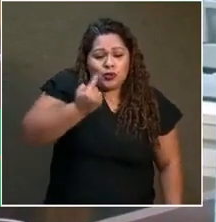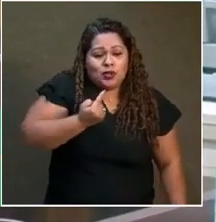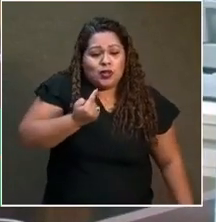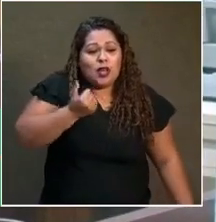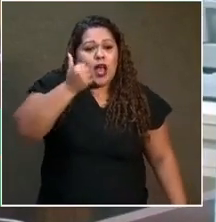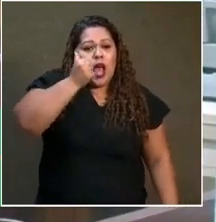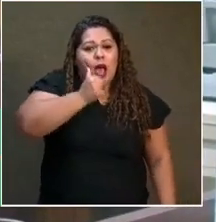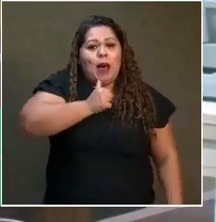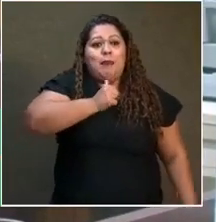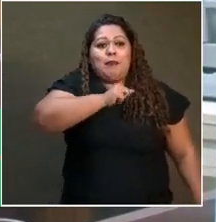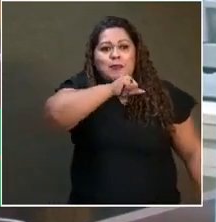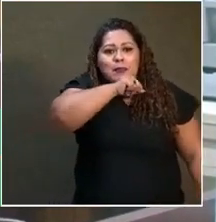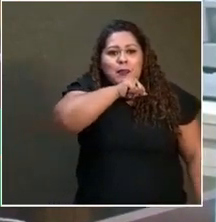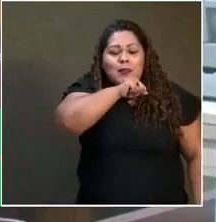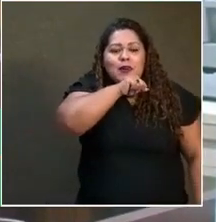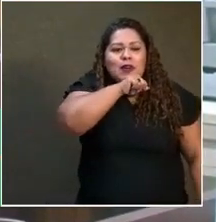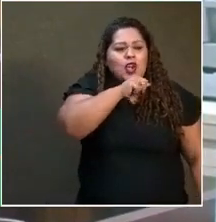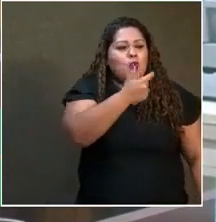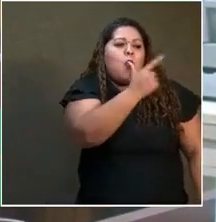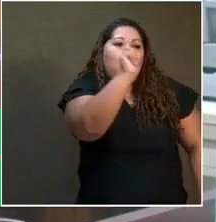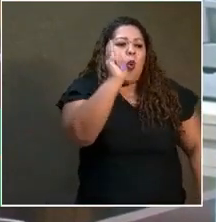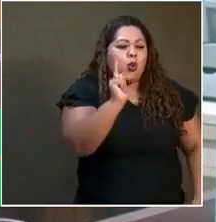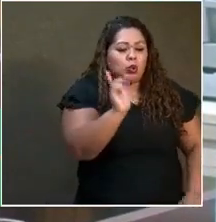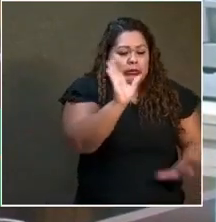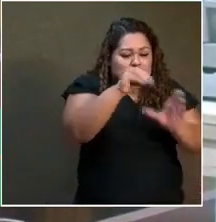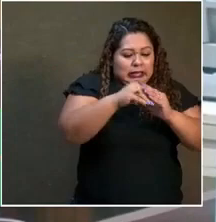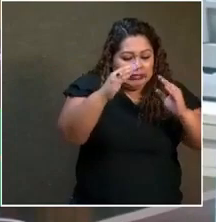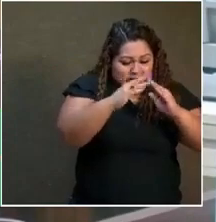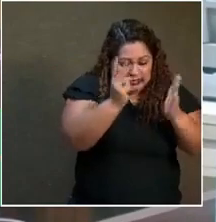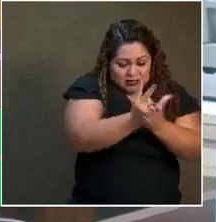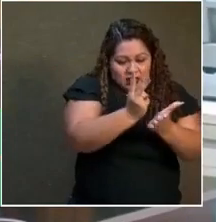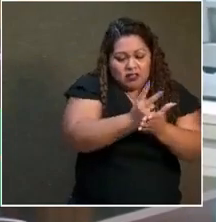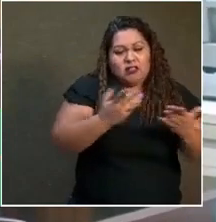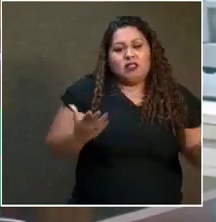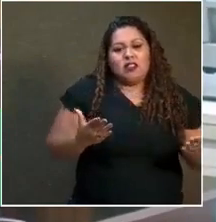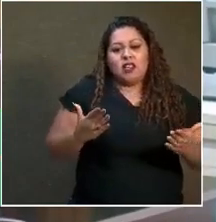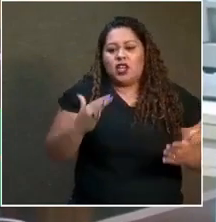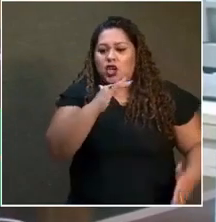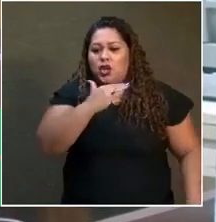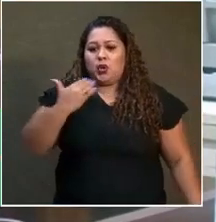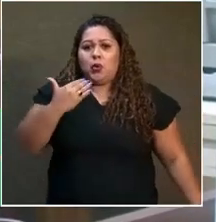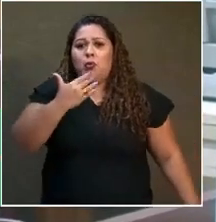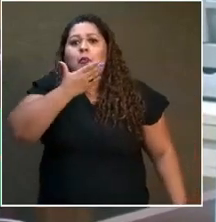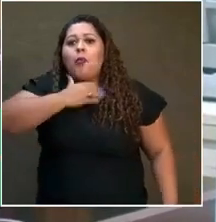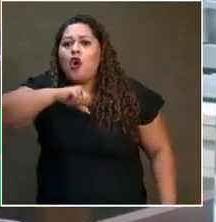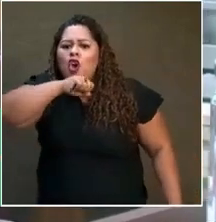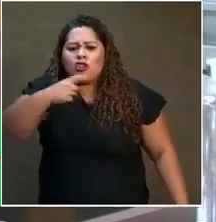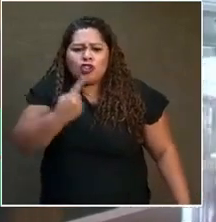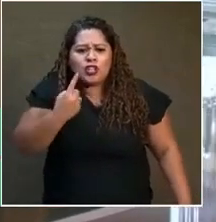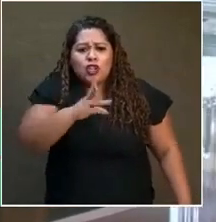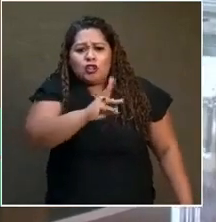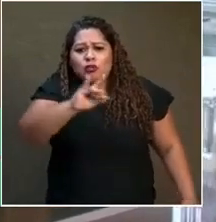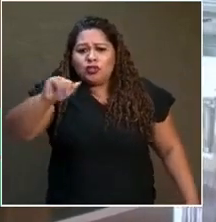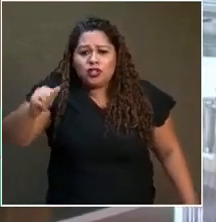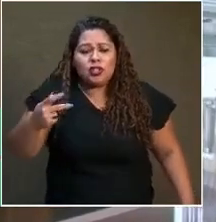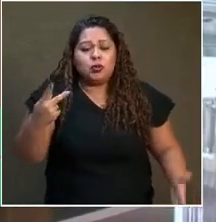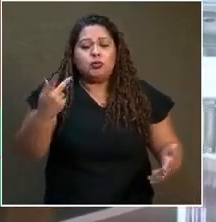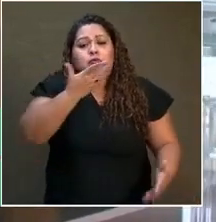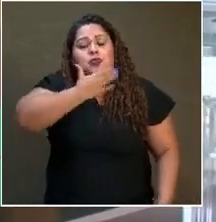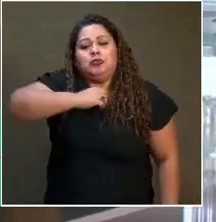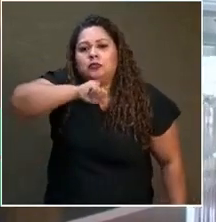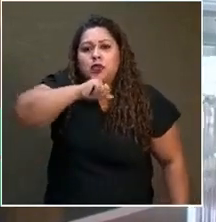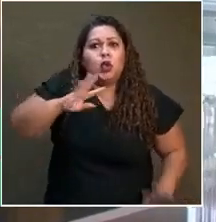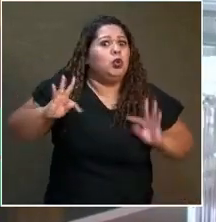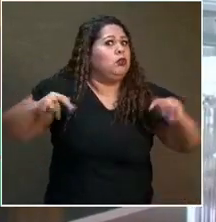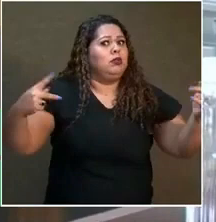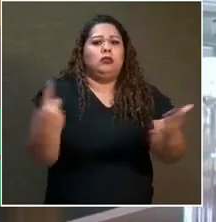recebendo o namorado dentro da casa, ele vendo aquilo. O pai morreu só num leito. E no dia dos pais, tudo isso aconteceu com ele. No dia... Mas